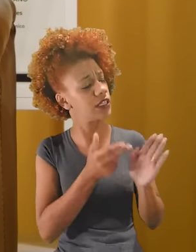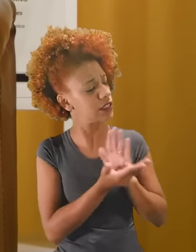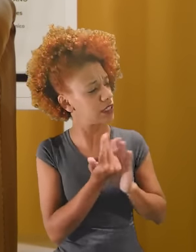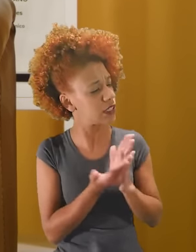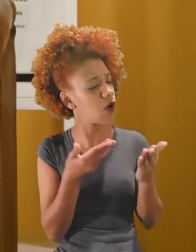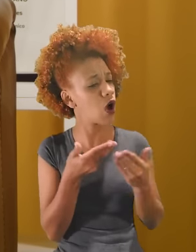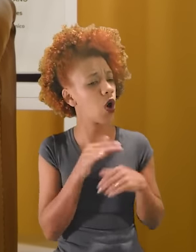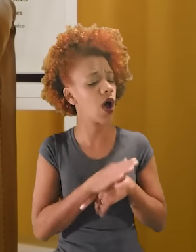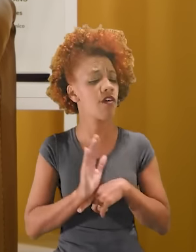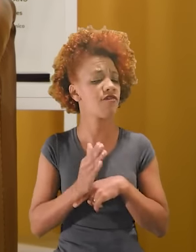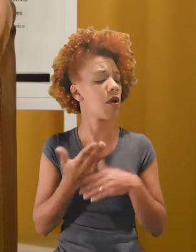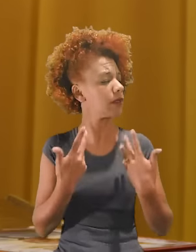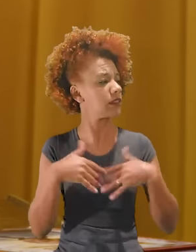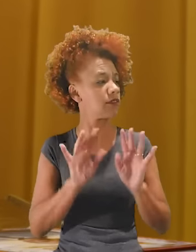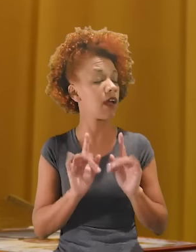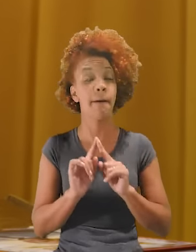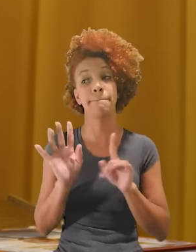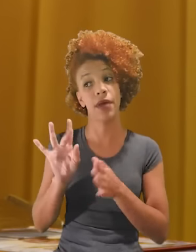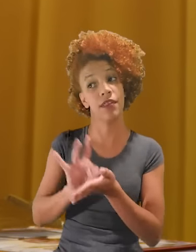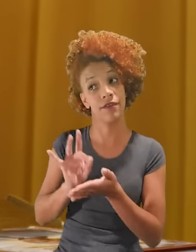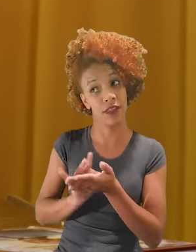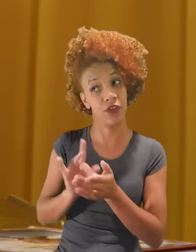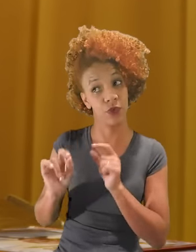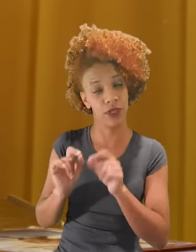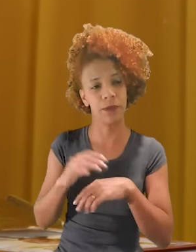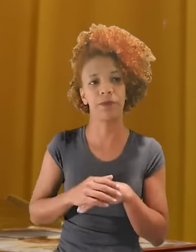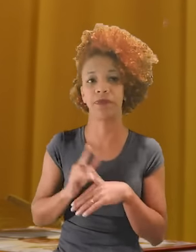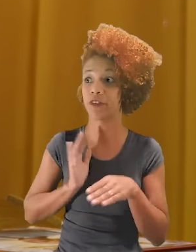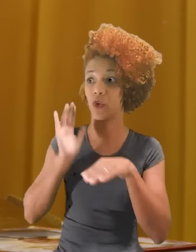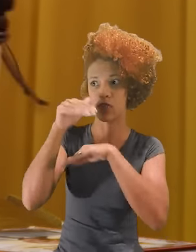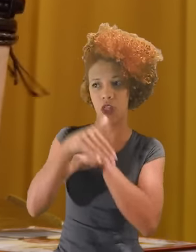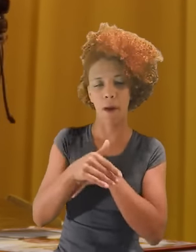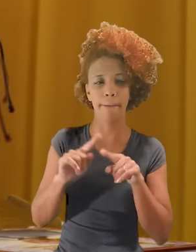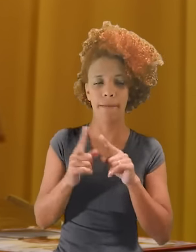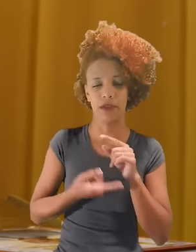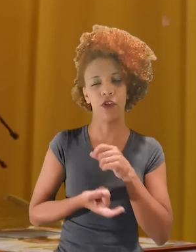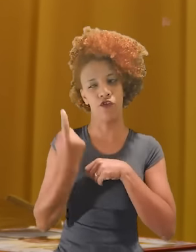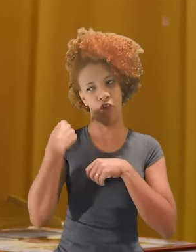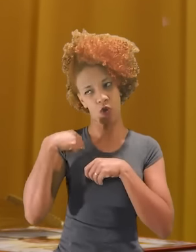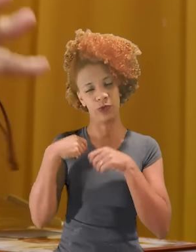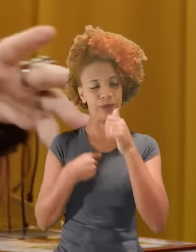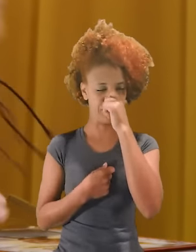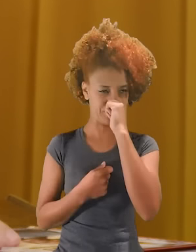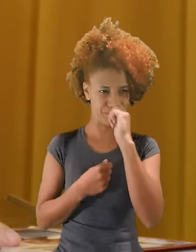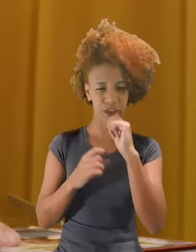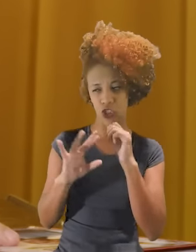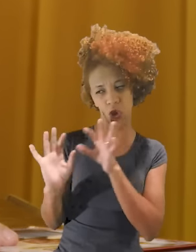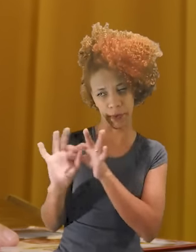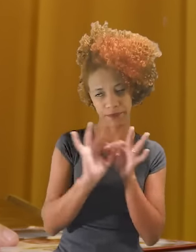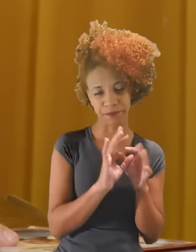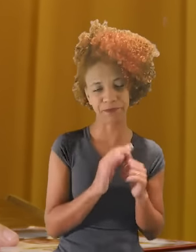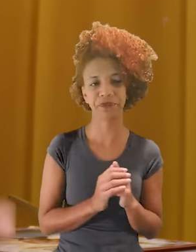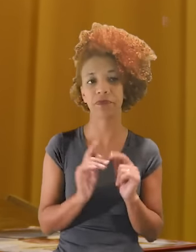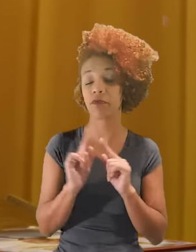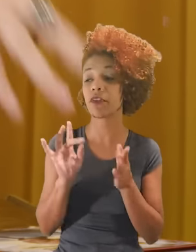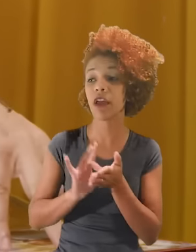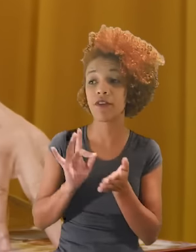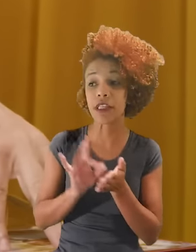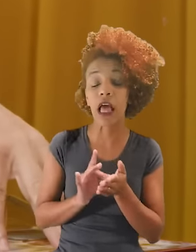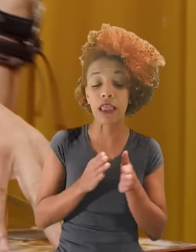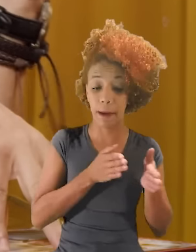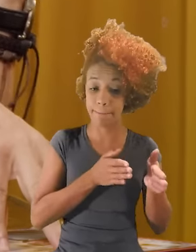agora é botar filme e se virem. Não, na verdade era o seguinte, né, assim, é que eu dei um salto grande, sim, mas depois eu volto só pra gente se situar. Mas assim, na